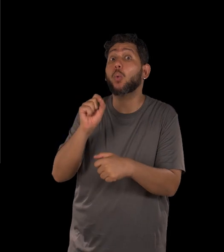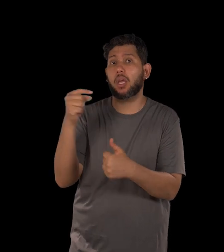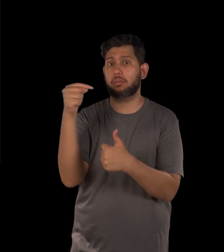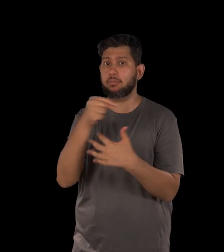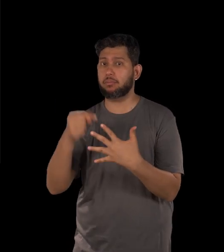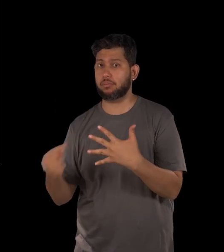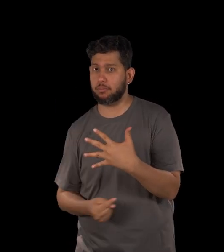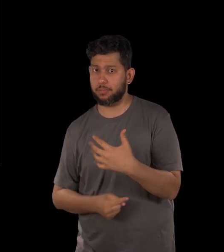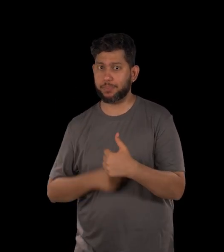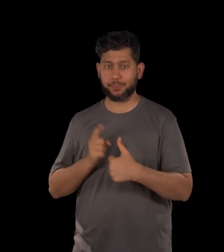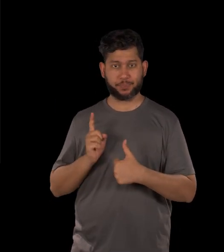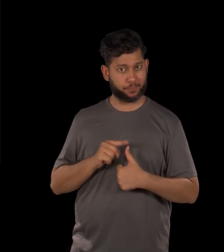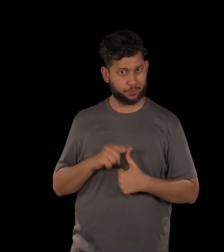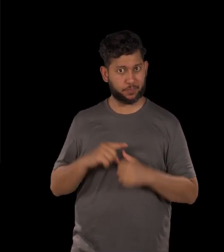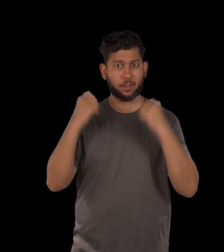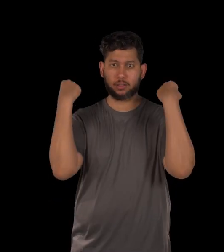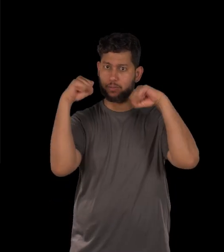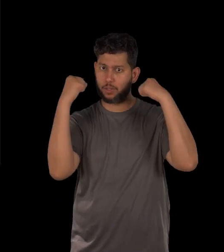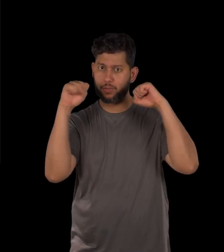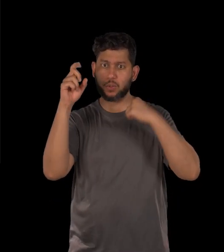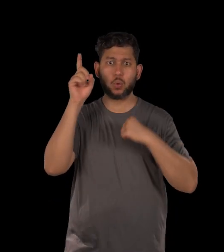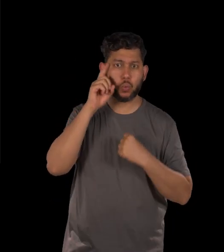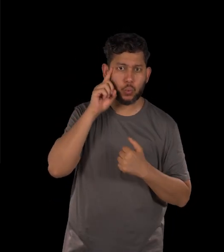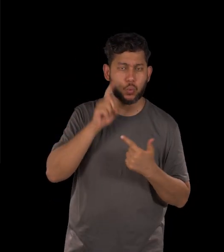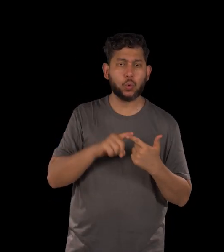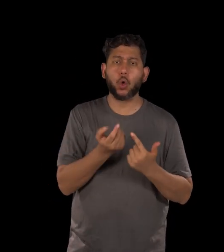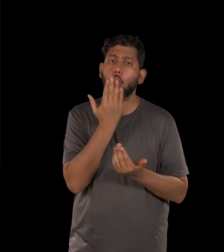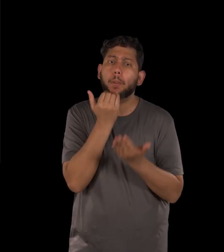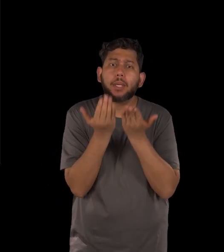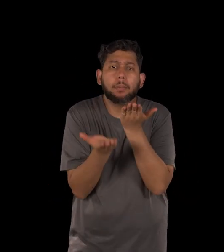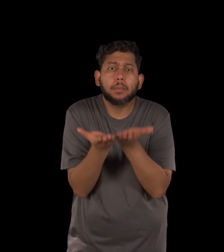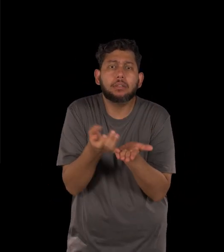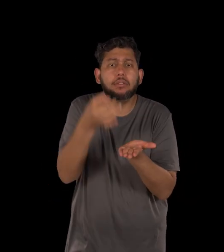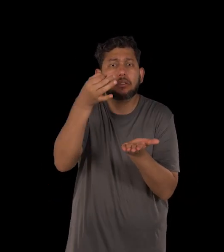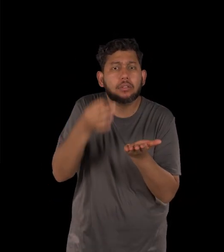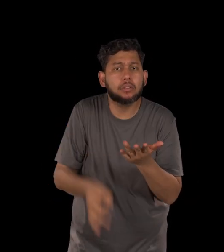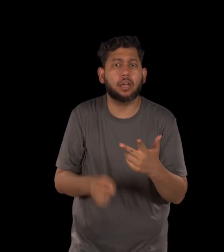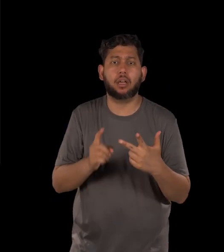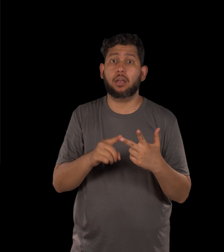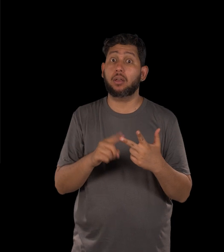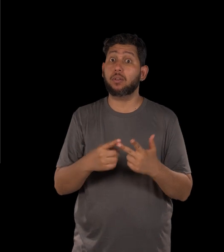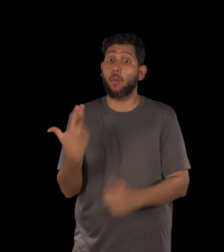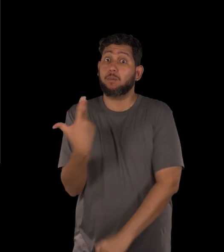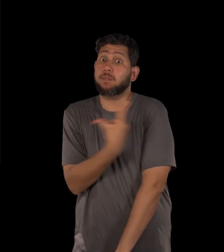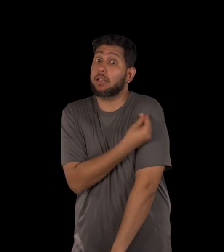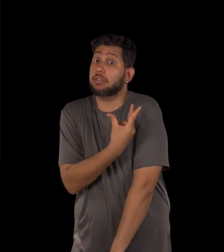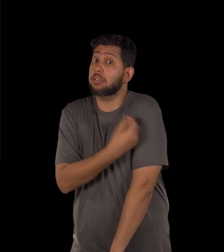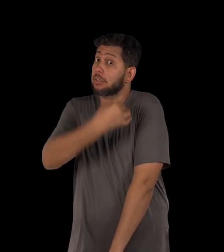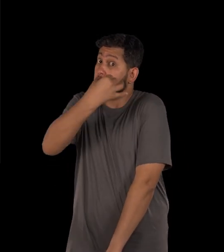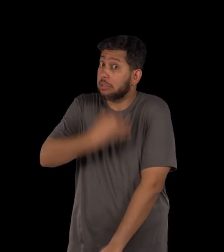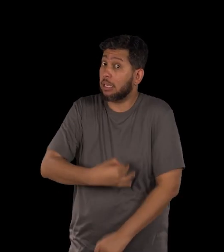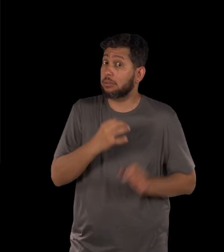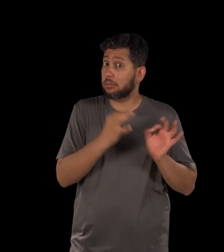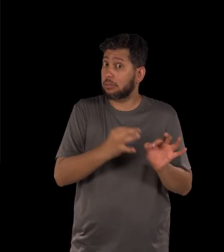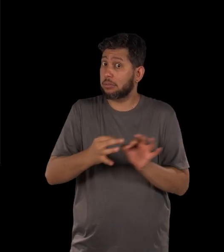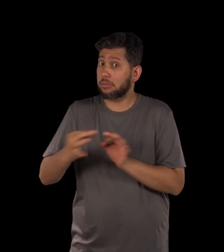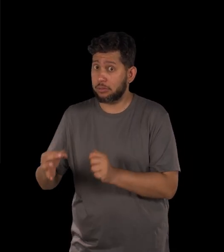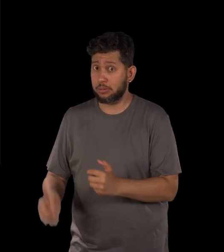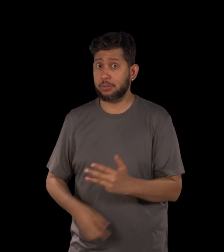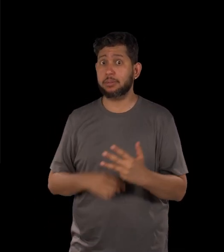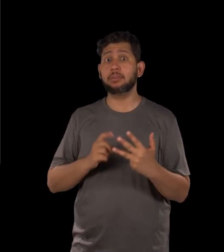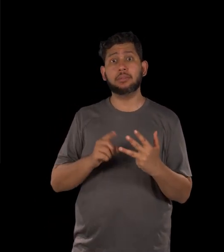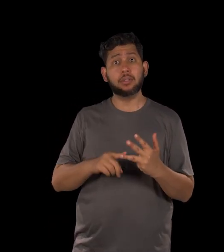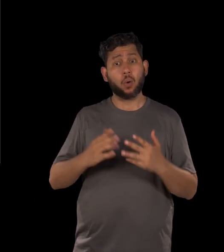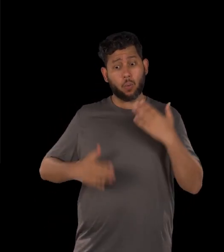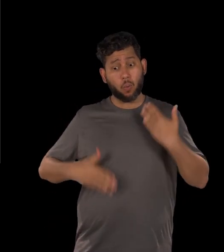de atividades físicas, dietas balanceadas, manutenção da carteira de vacinação atualizada e realização de exames